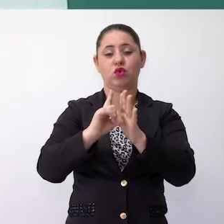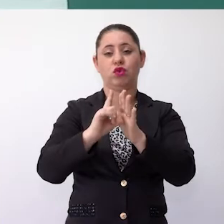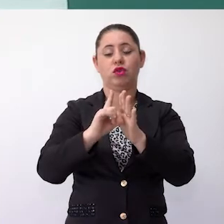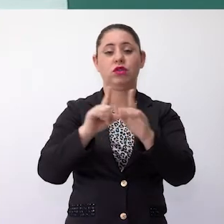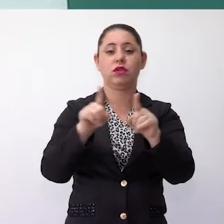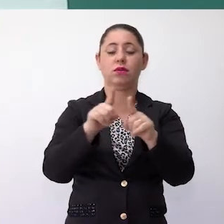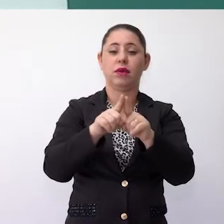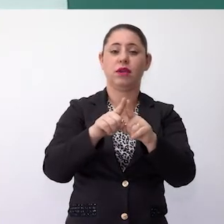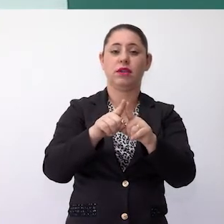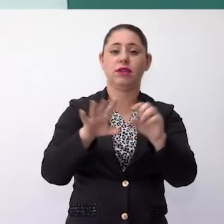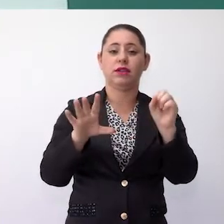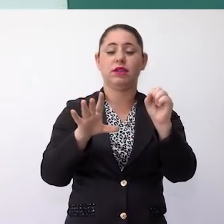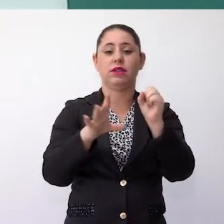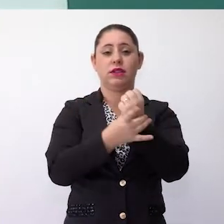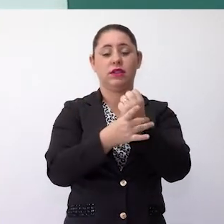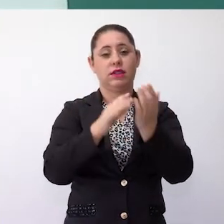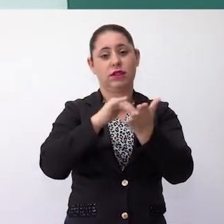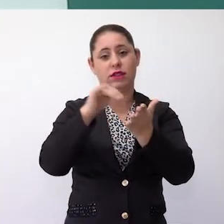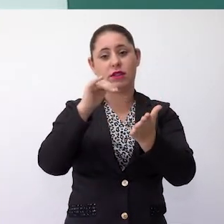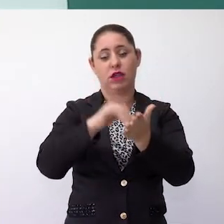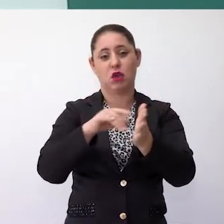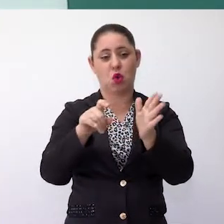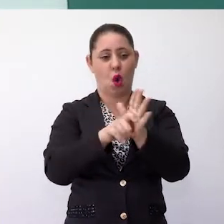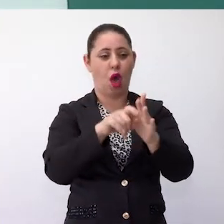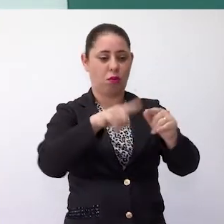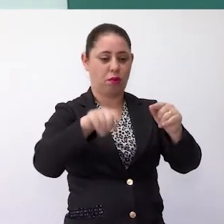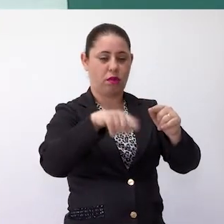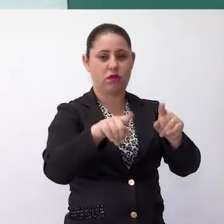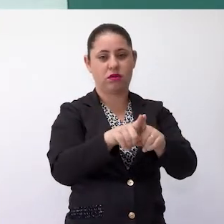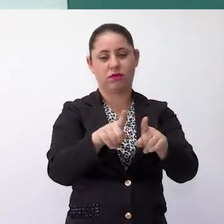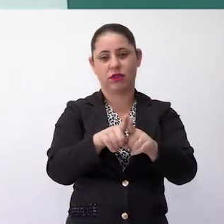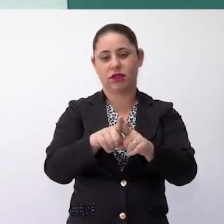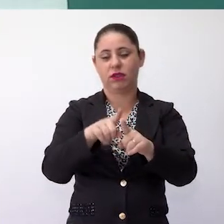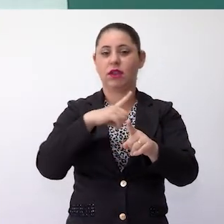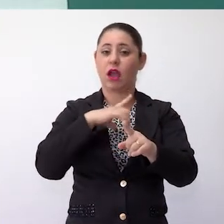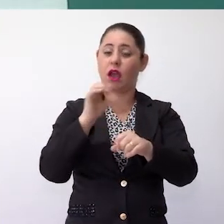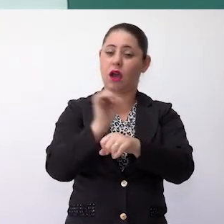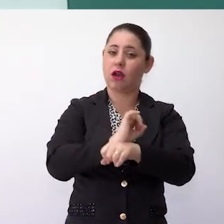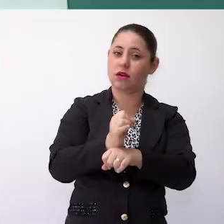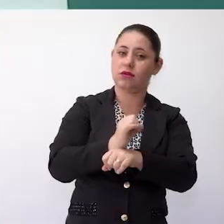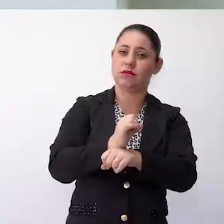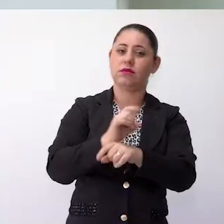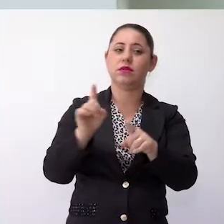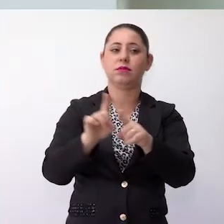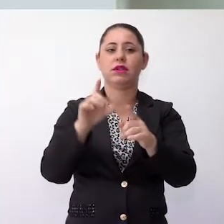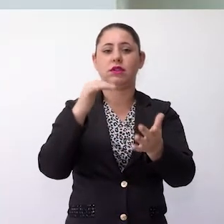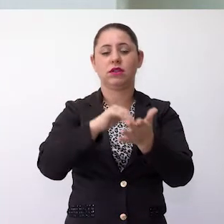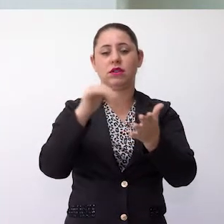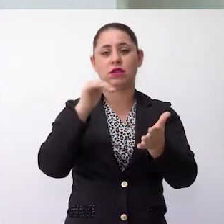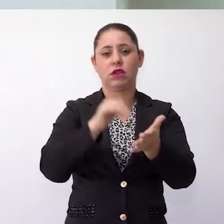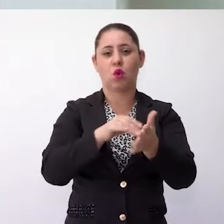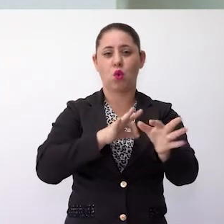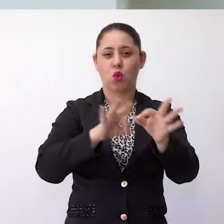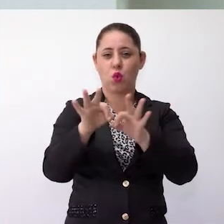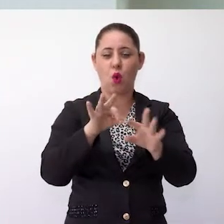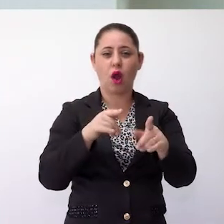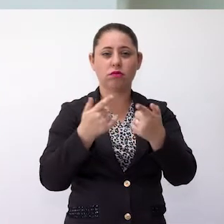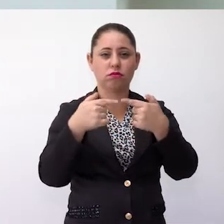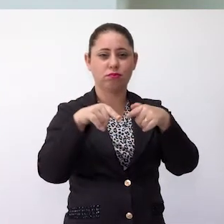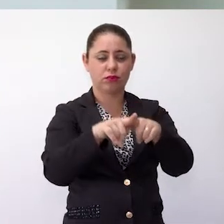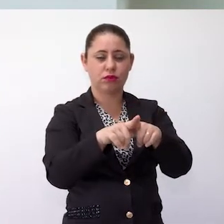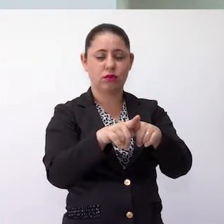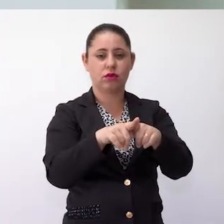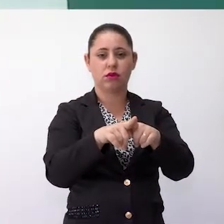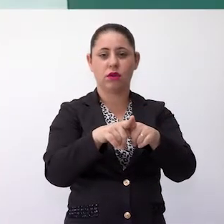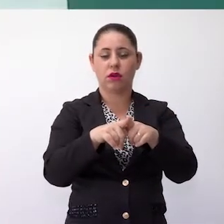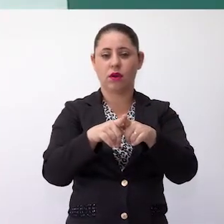uma expressiva quantidade de viaturas. Estamos recebendo também da Secretaria de Operações Integradas do Ministério